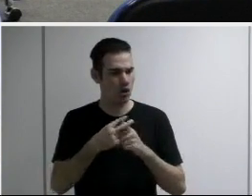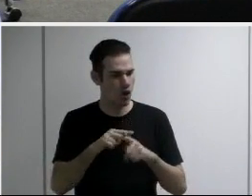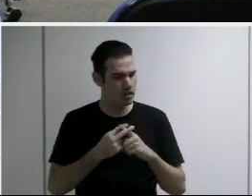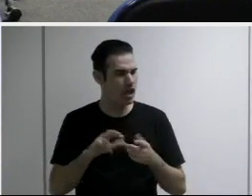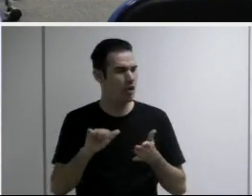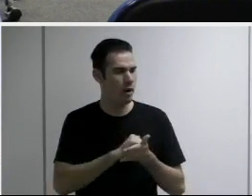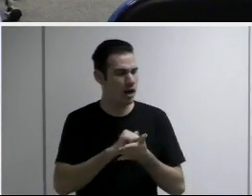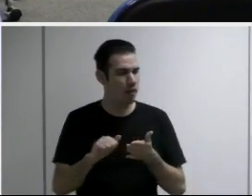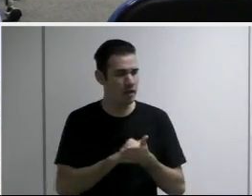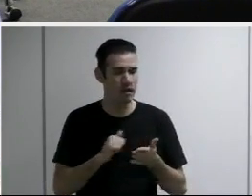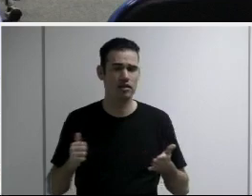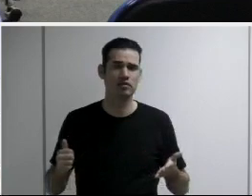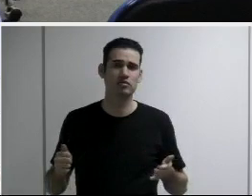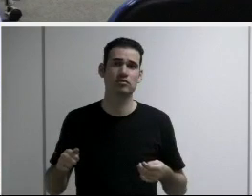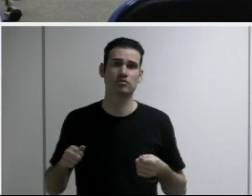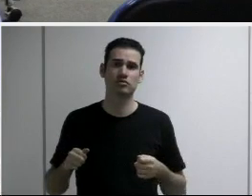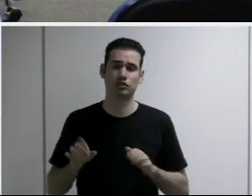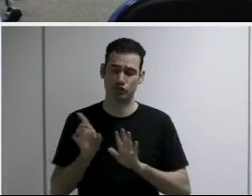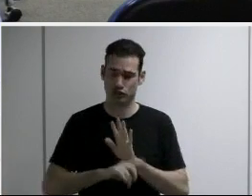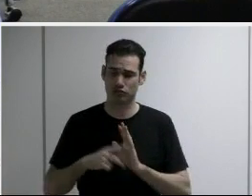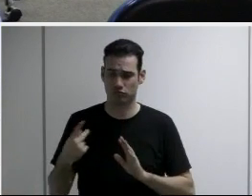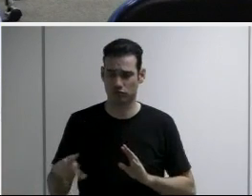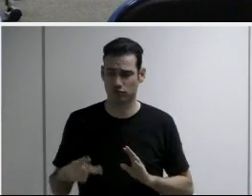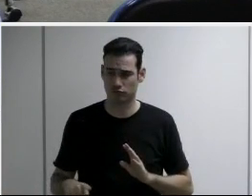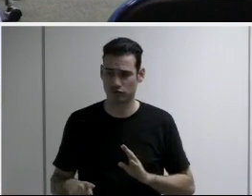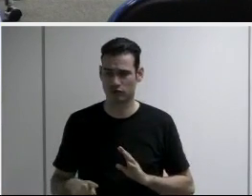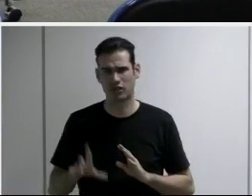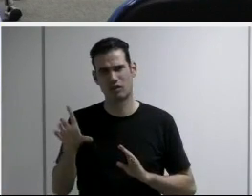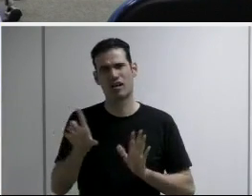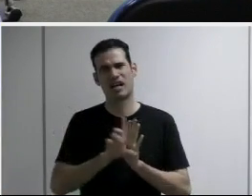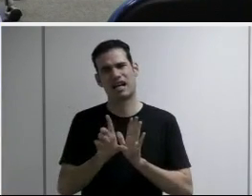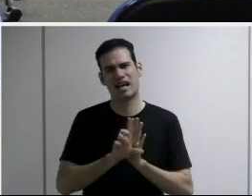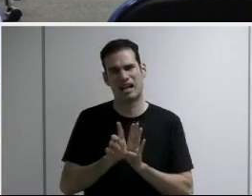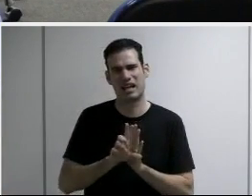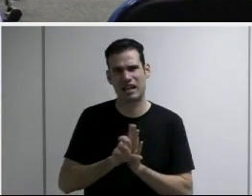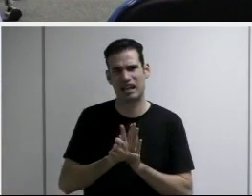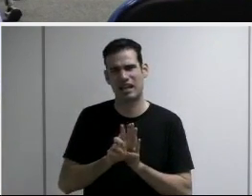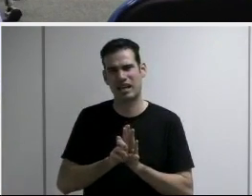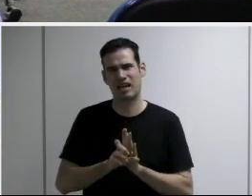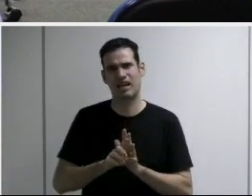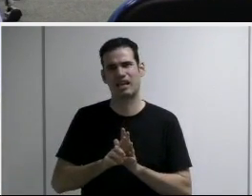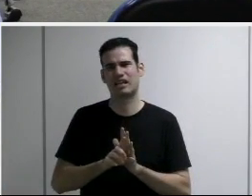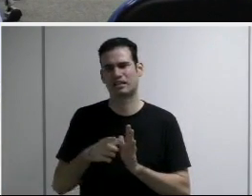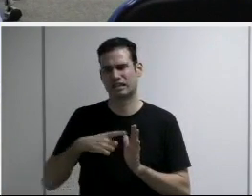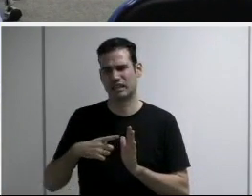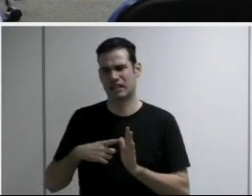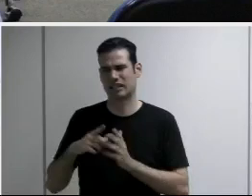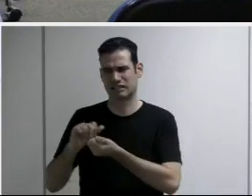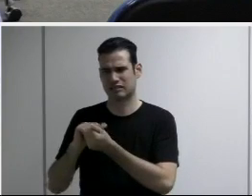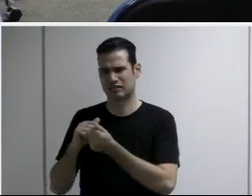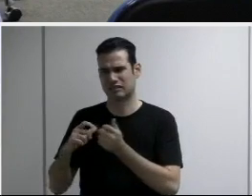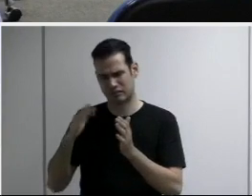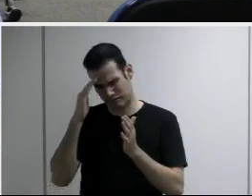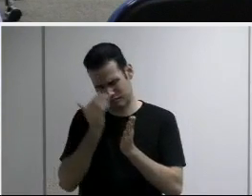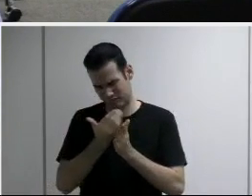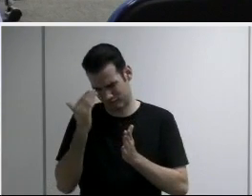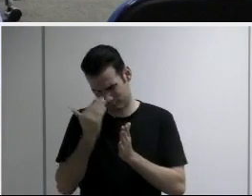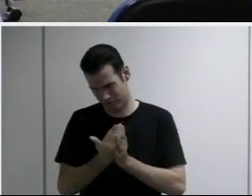etc, etc. Então, quando você me pergunta, a lei está adequada para o GDPR, o blockchain está adequado para o GDPR, para a lei de proteção de